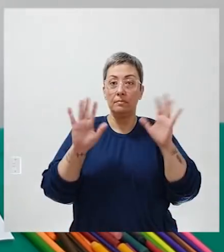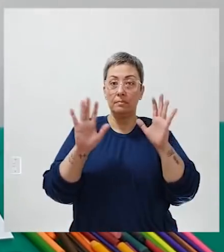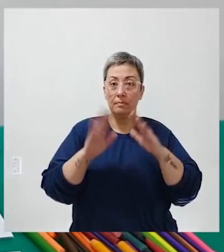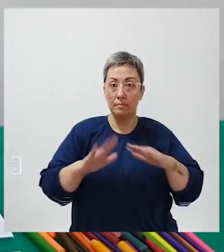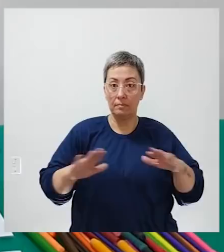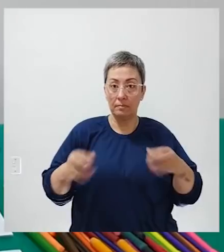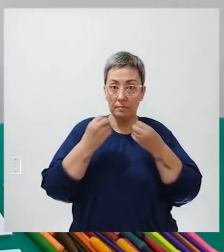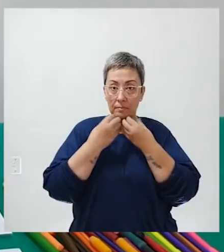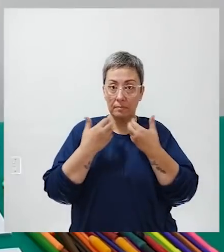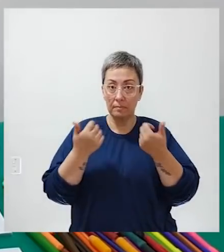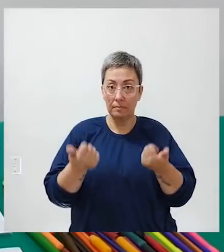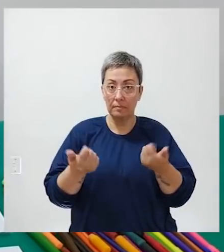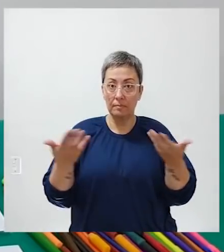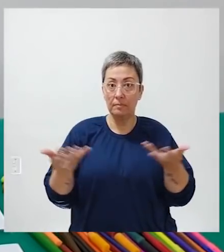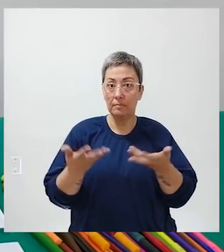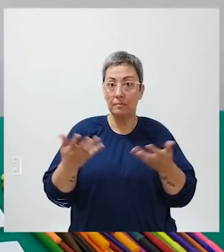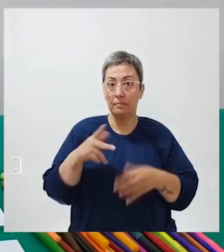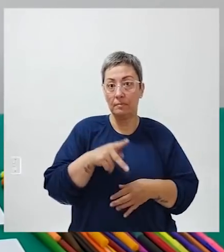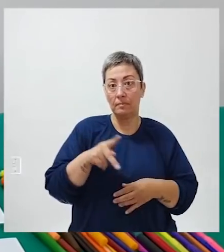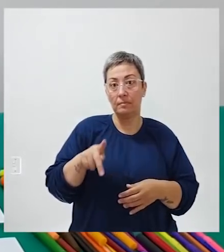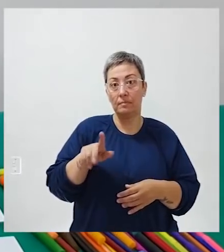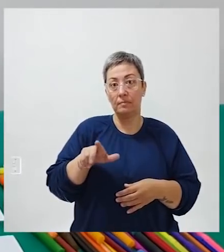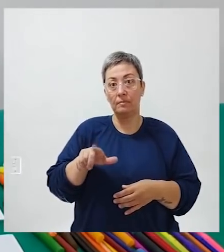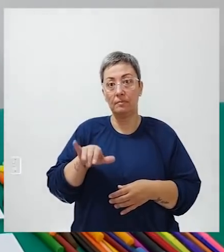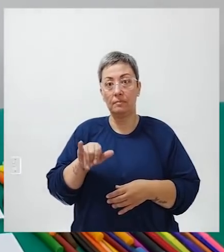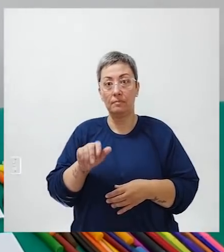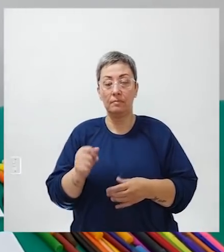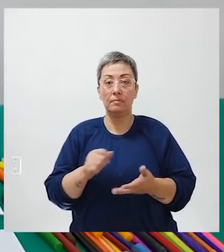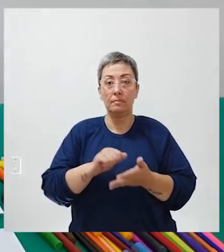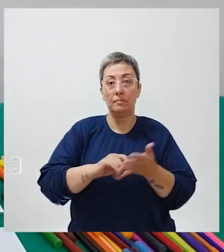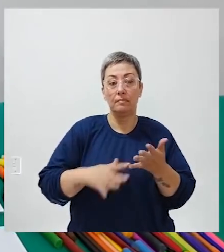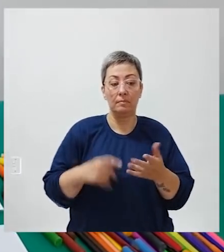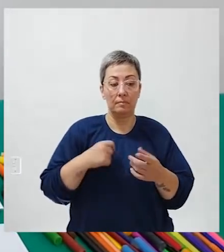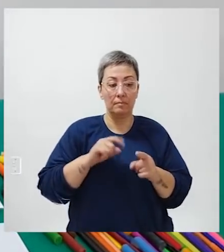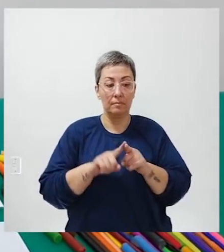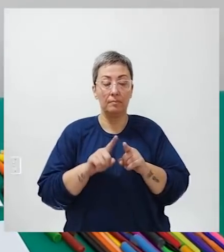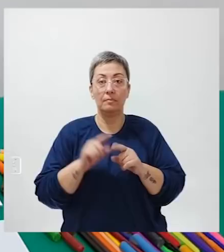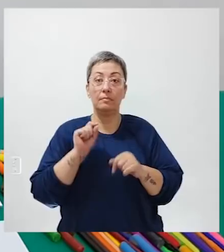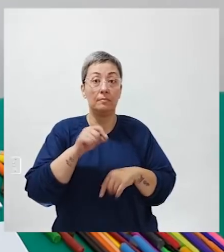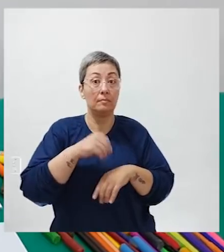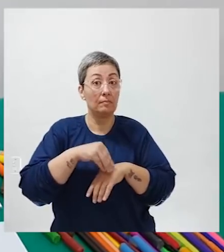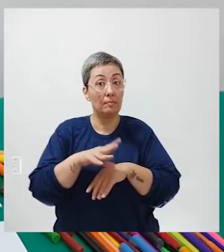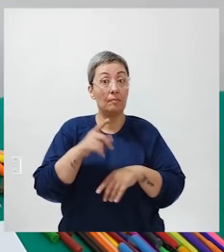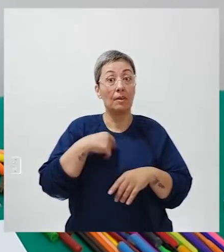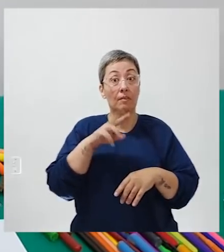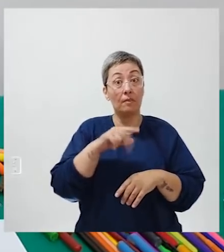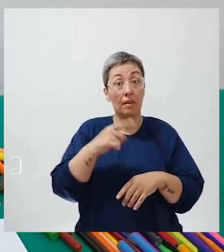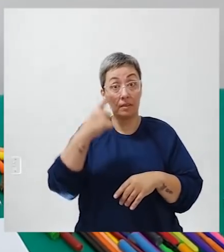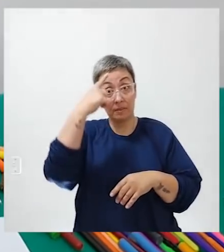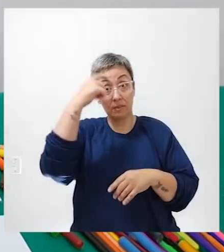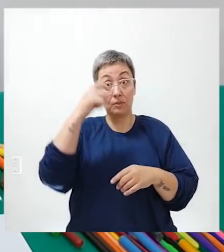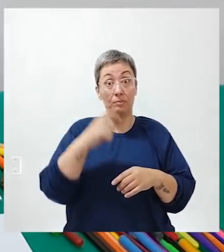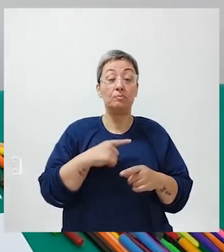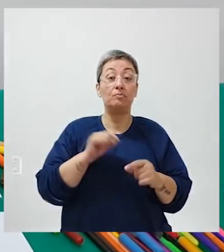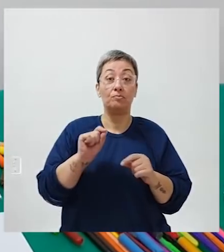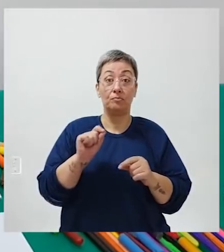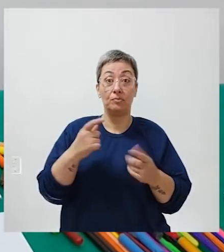Crianças, tudo bem? Hoje eu produzi, eu vim trazer uma atividade para vocês, que vocês vão criar, tá